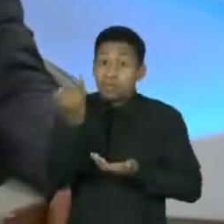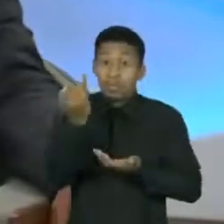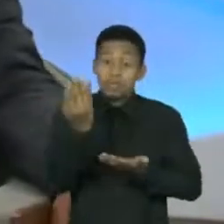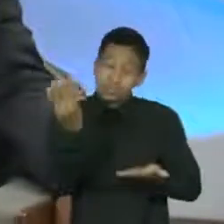tudo isso